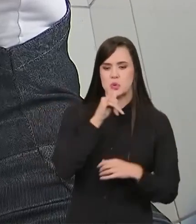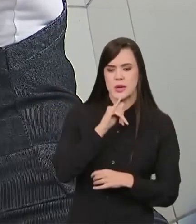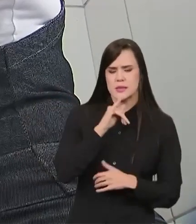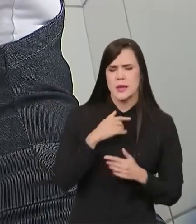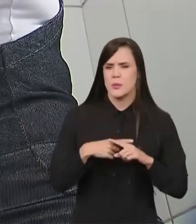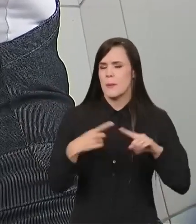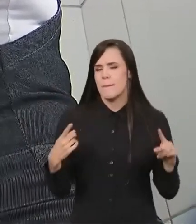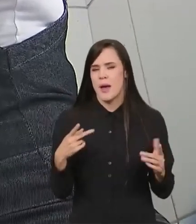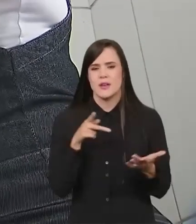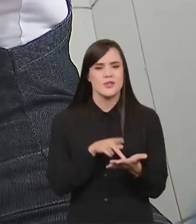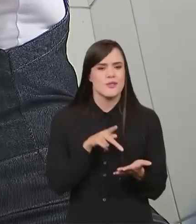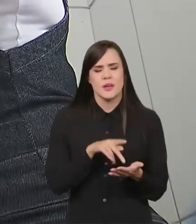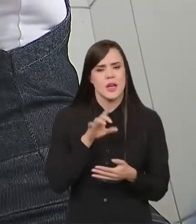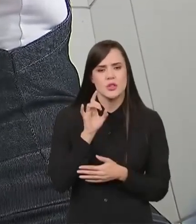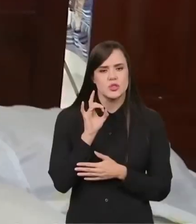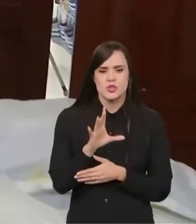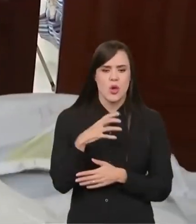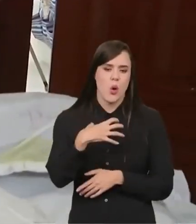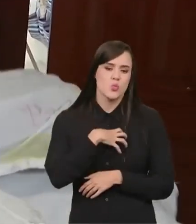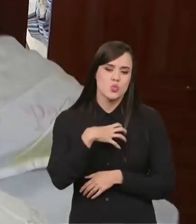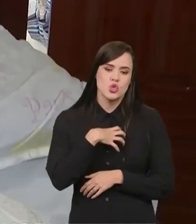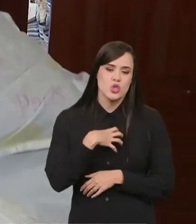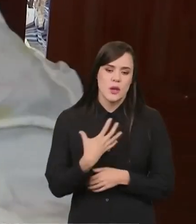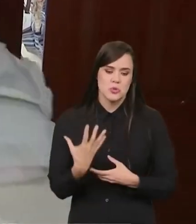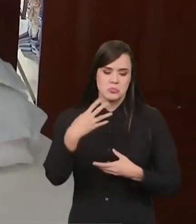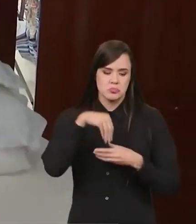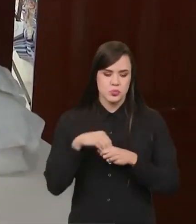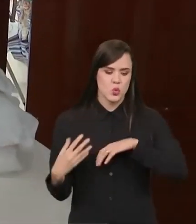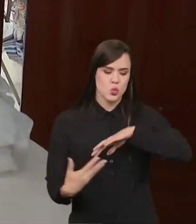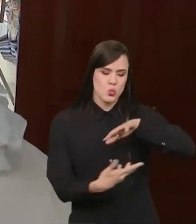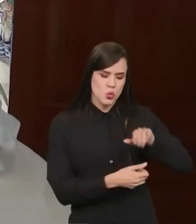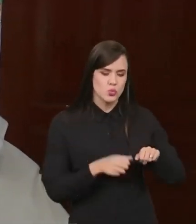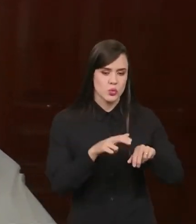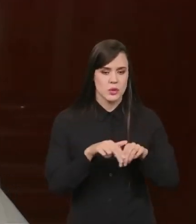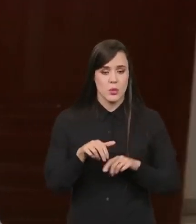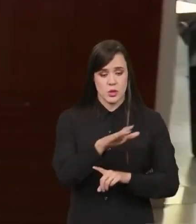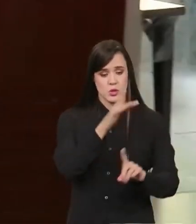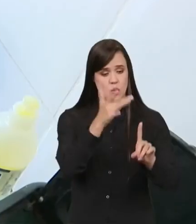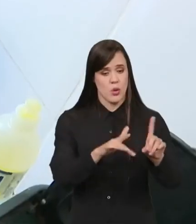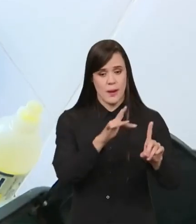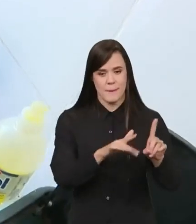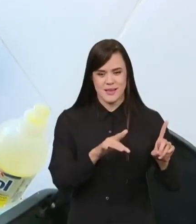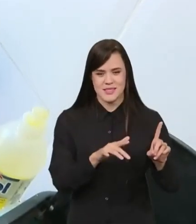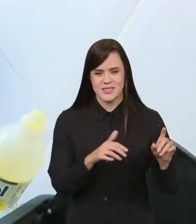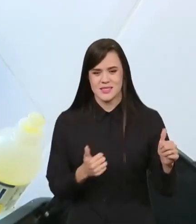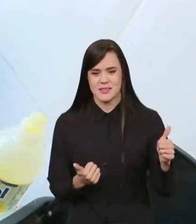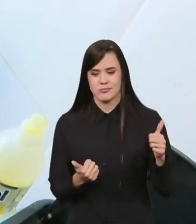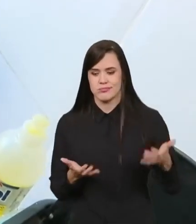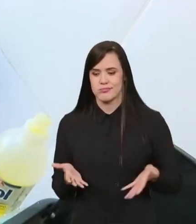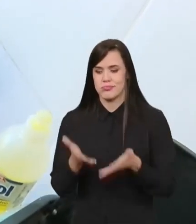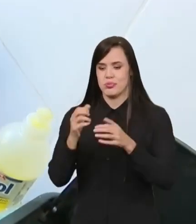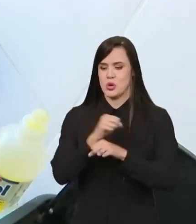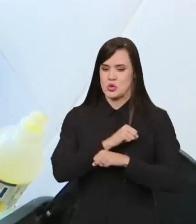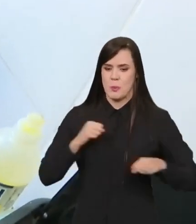que, na verdade, é só mais uma forma de se estar no mundo. A sociedade capacitista ou coloca no lugar do super-herói ou no lugar, né,